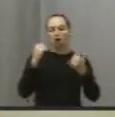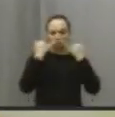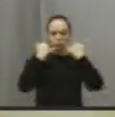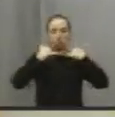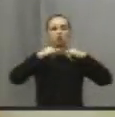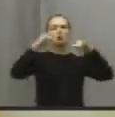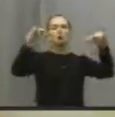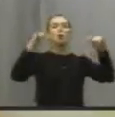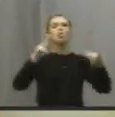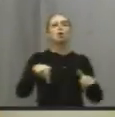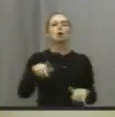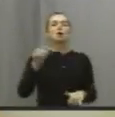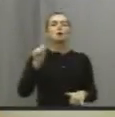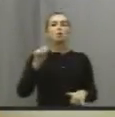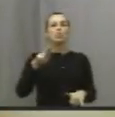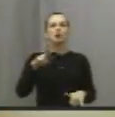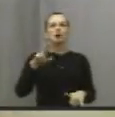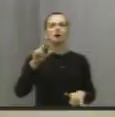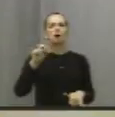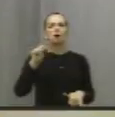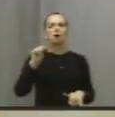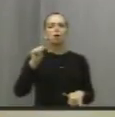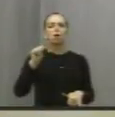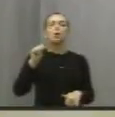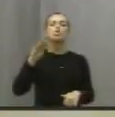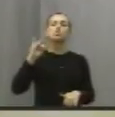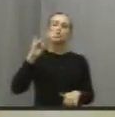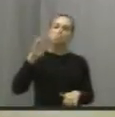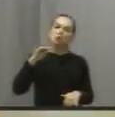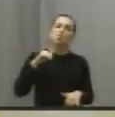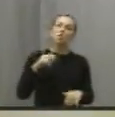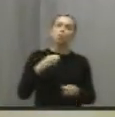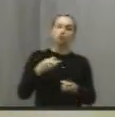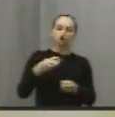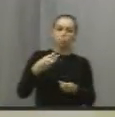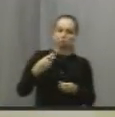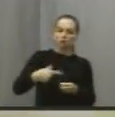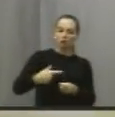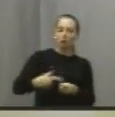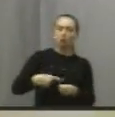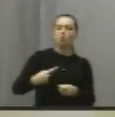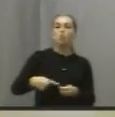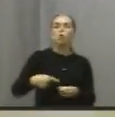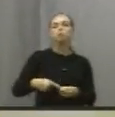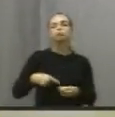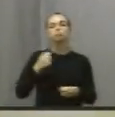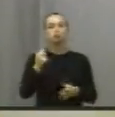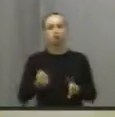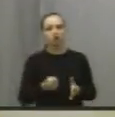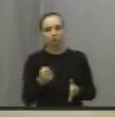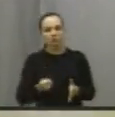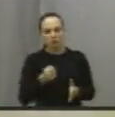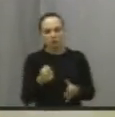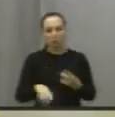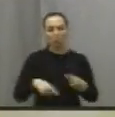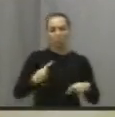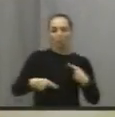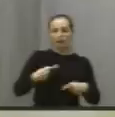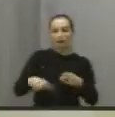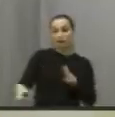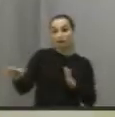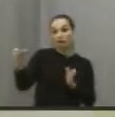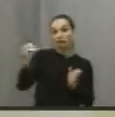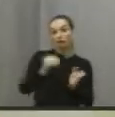vem fazendo pela cidade. A gente discutiu aqui, a gente tomou conhecimento aqui na Câmara sobre um aditivo